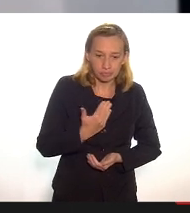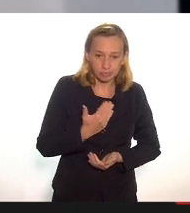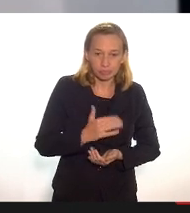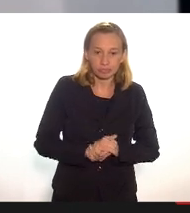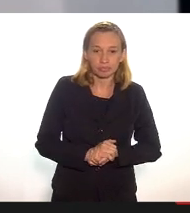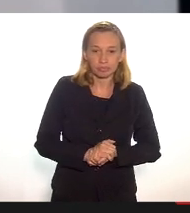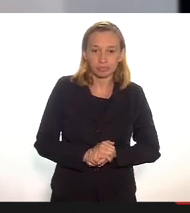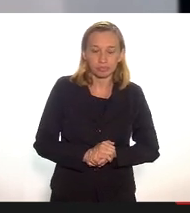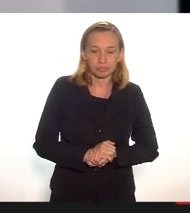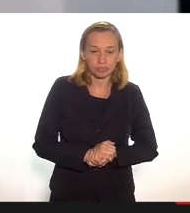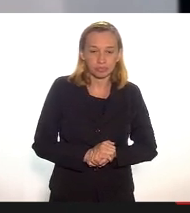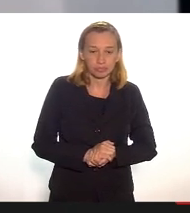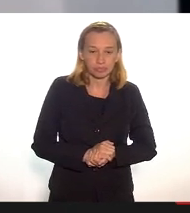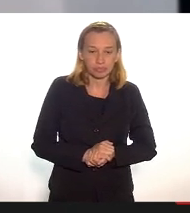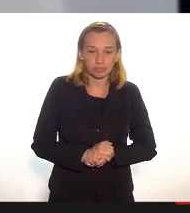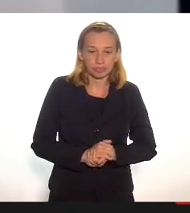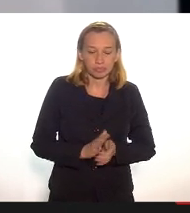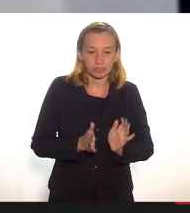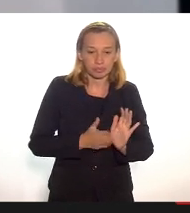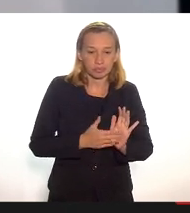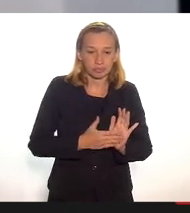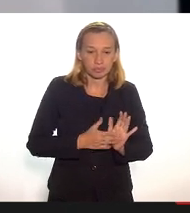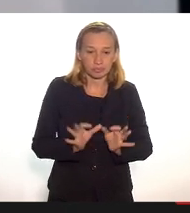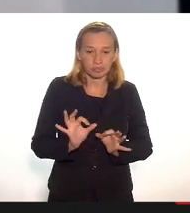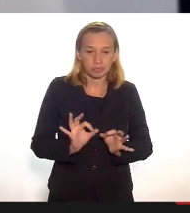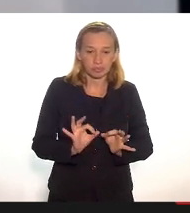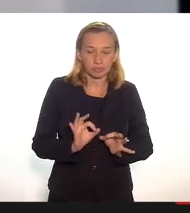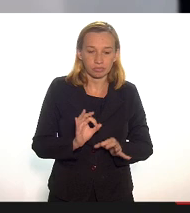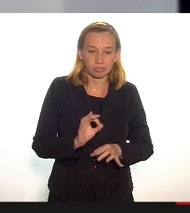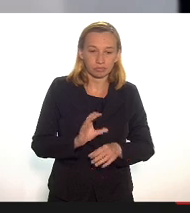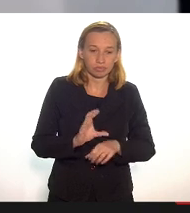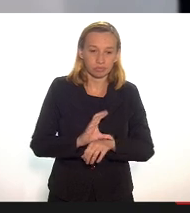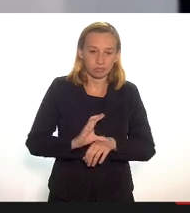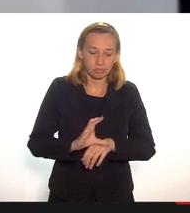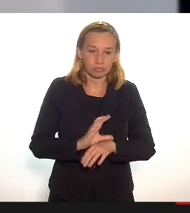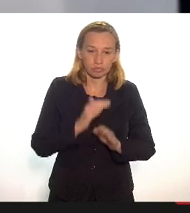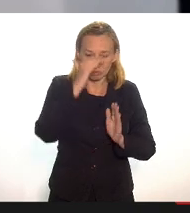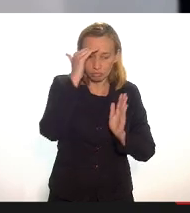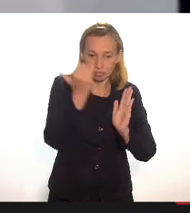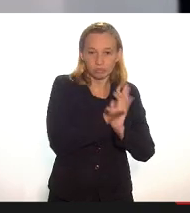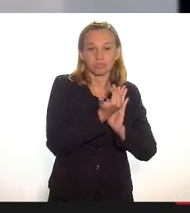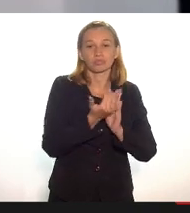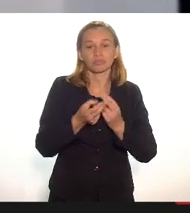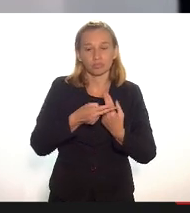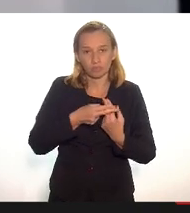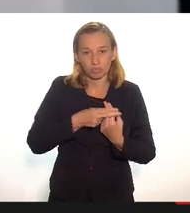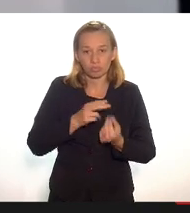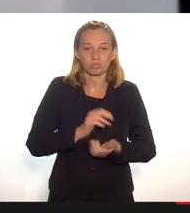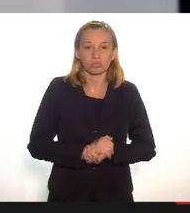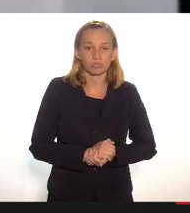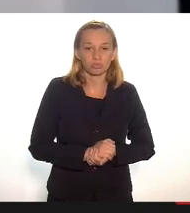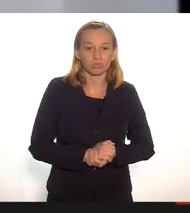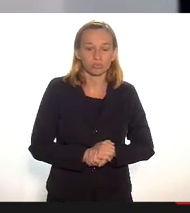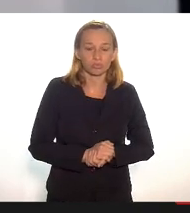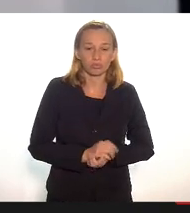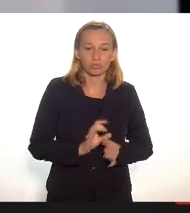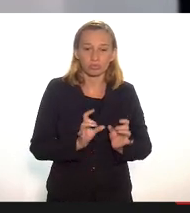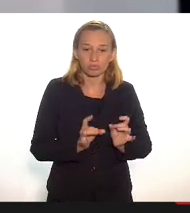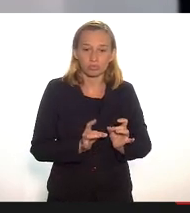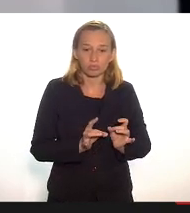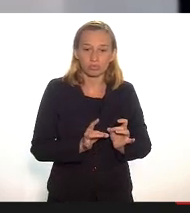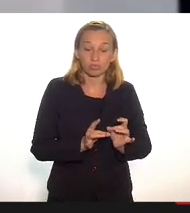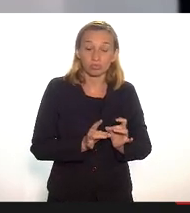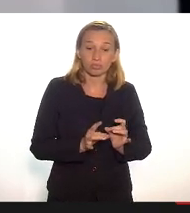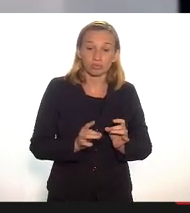acho que nós estamos com um problema de cumprimento de constitucionalidade, de cumprimento do SUS, seja na privatização do